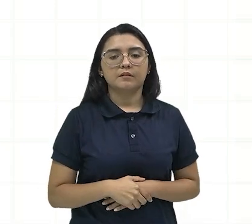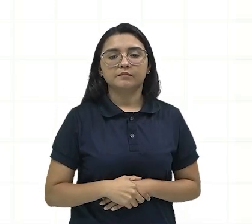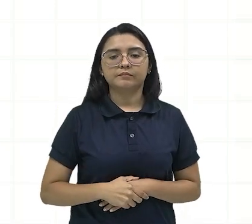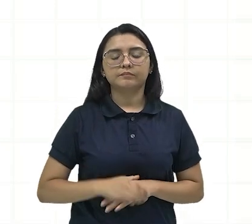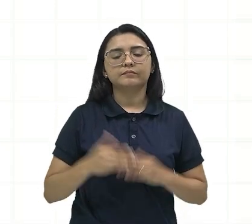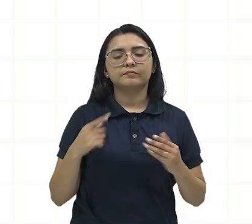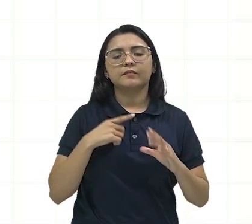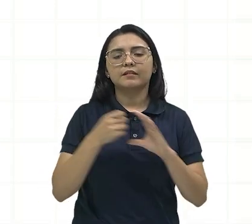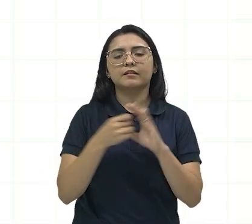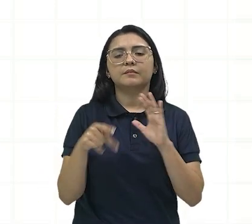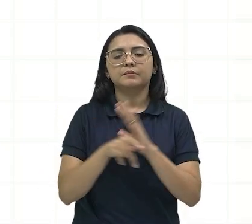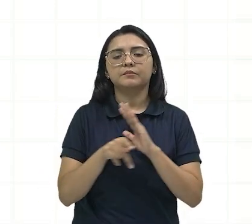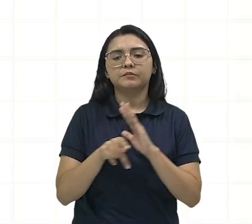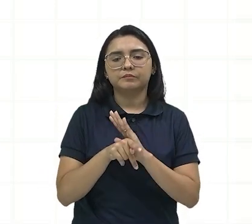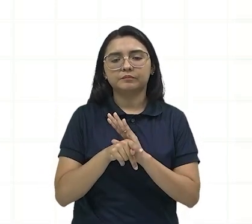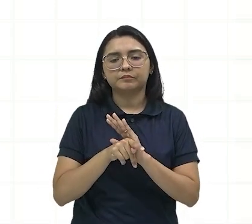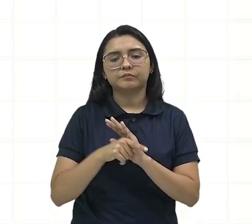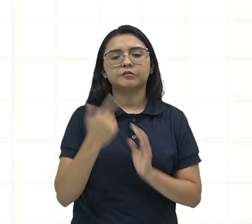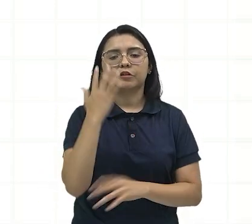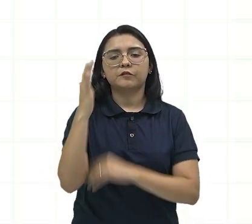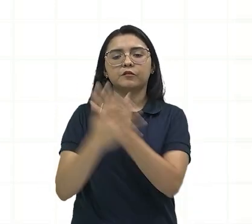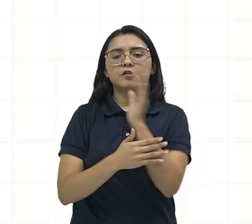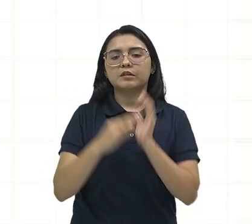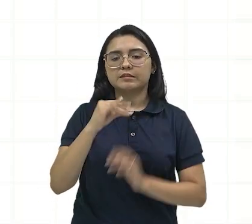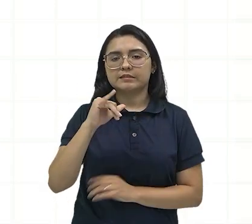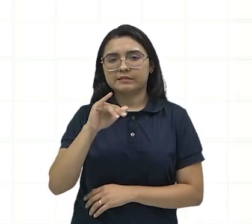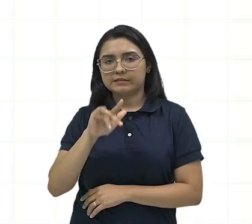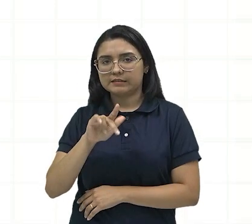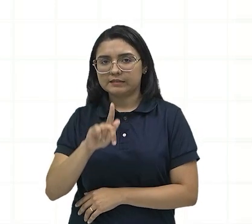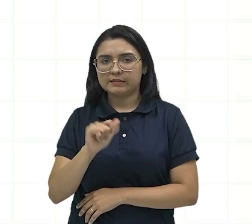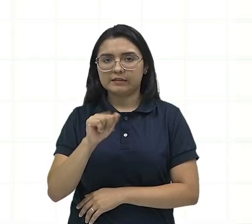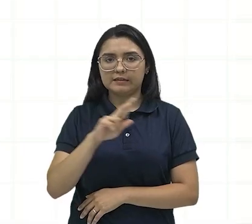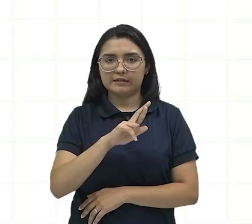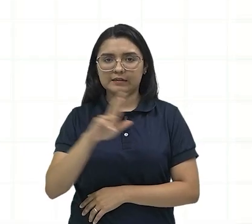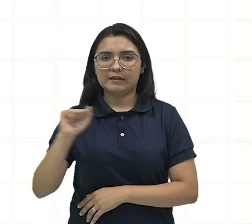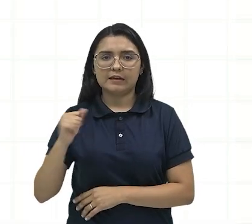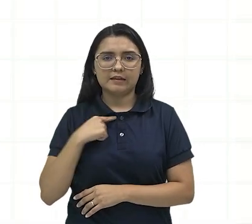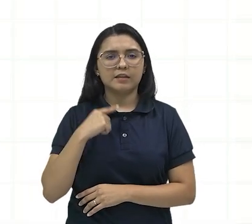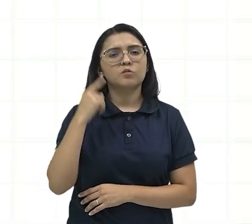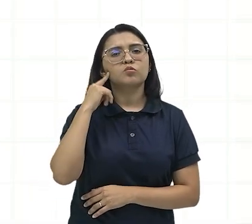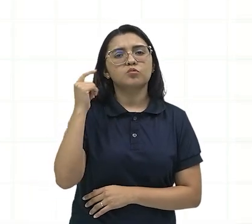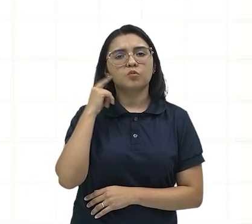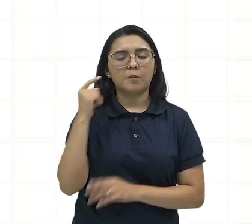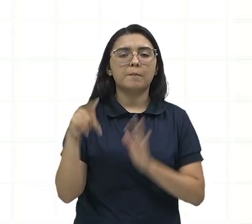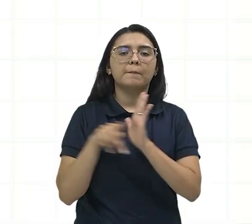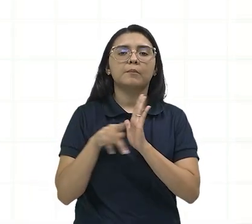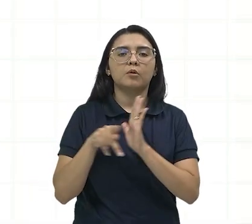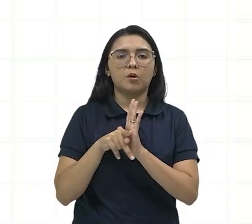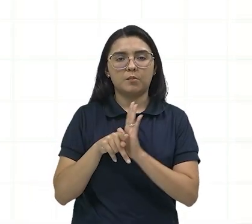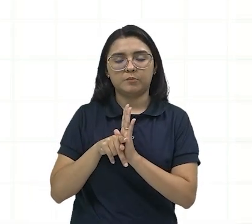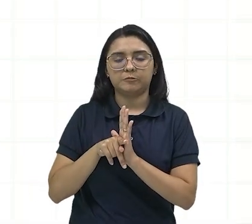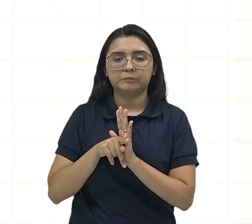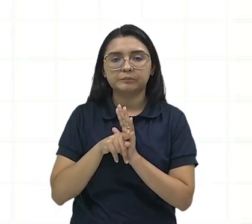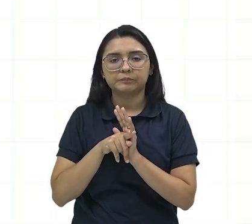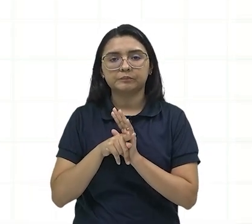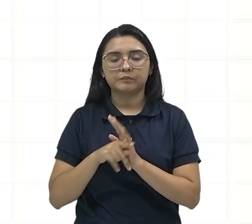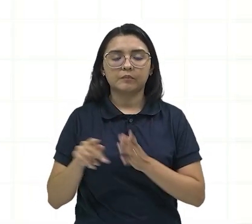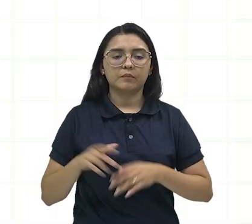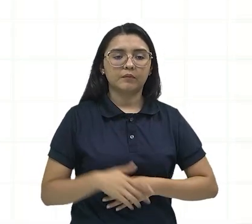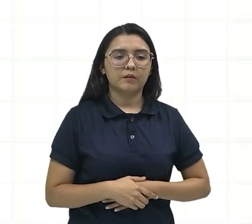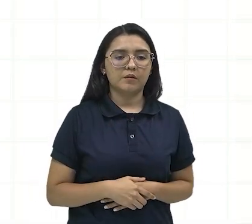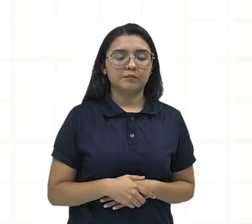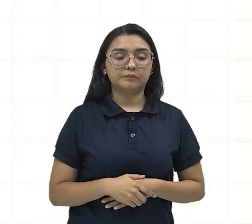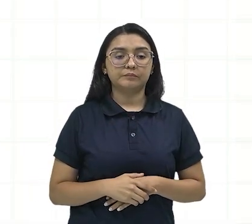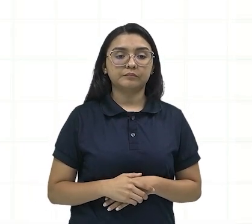muito característico de áreas de floresta, que são as cigarras, né? E que eles fazem aquele som bem característico aí no fim de